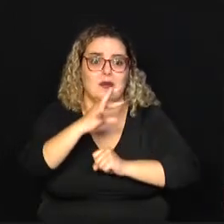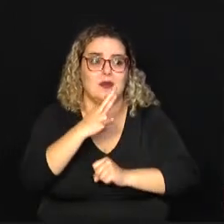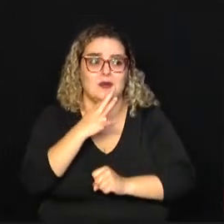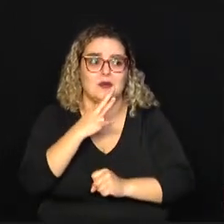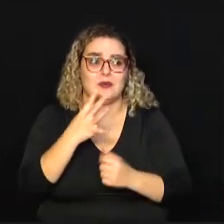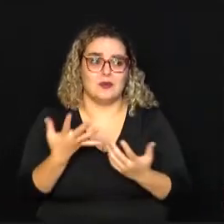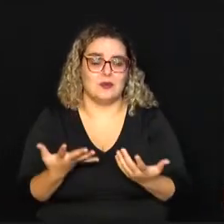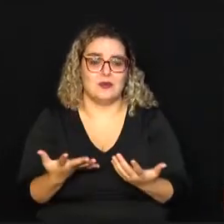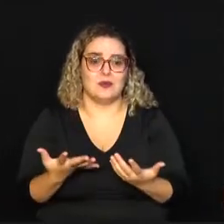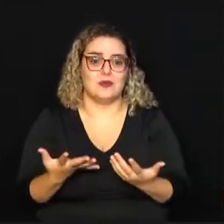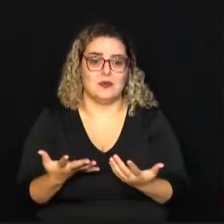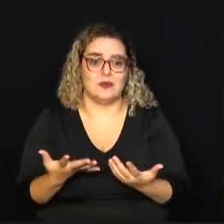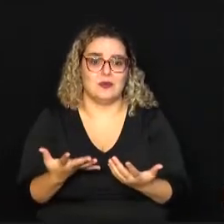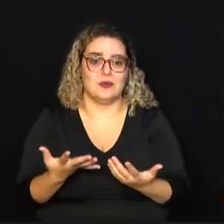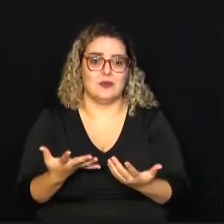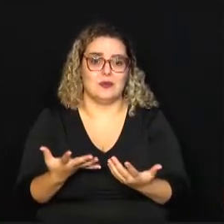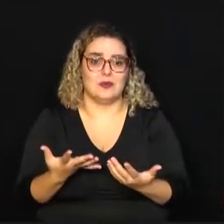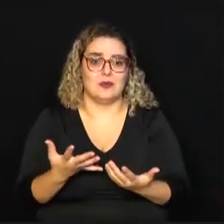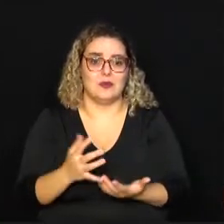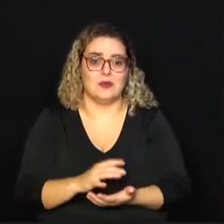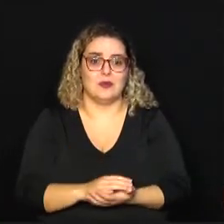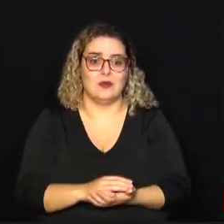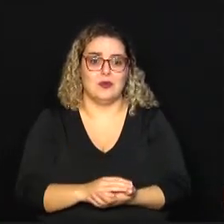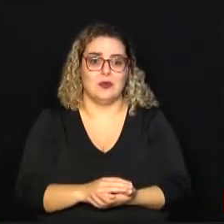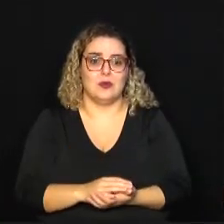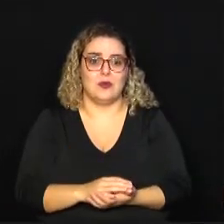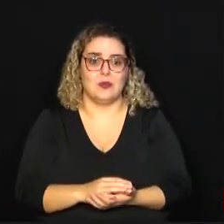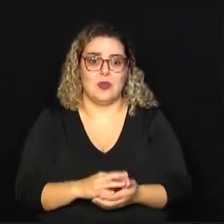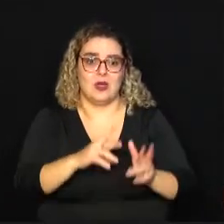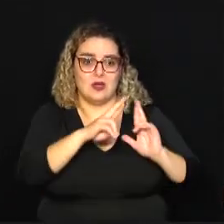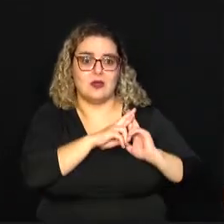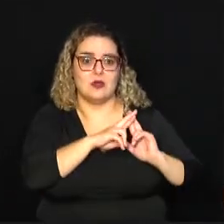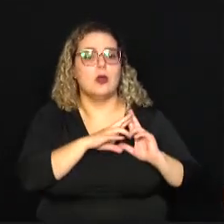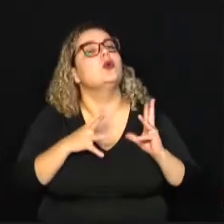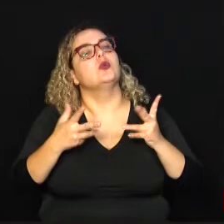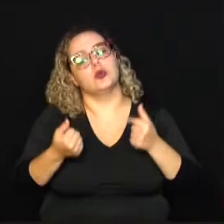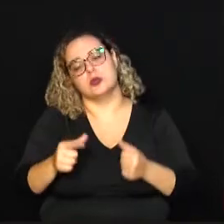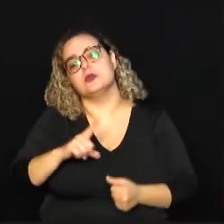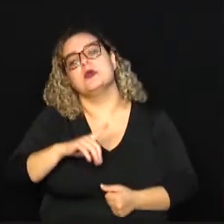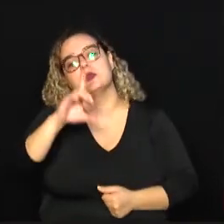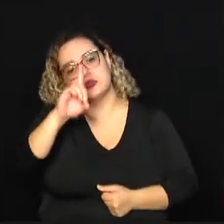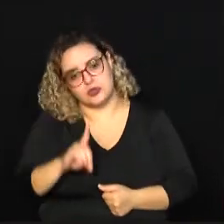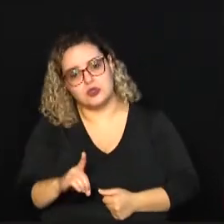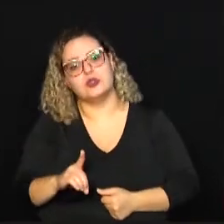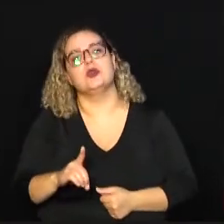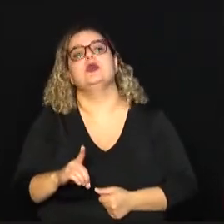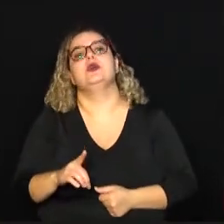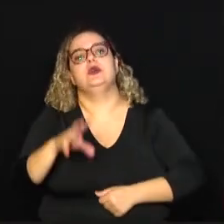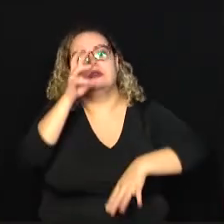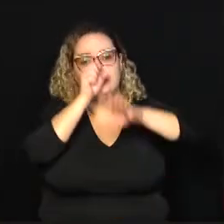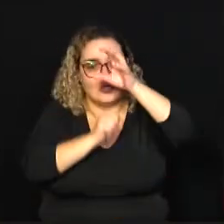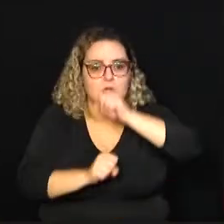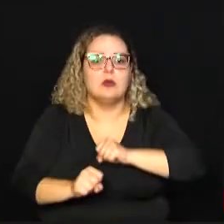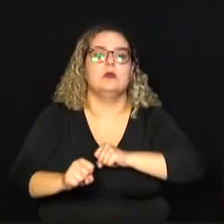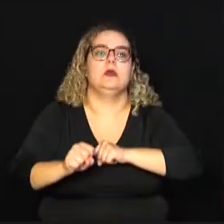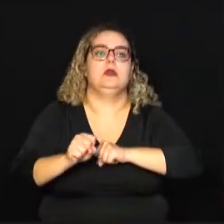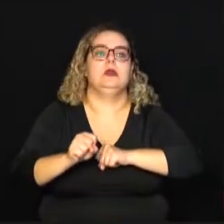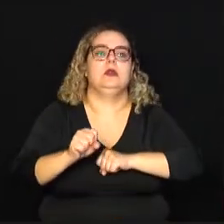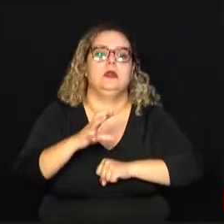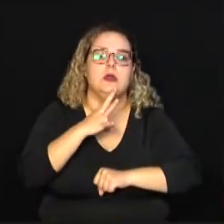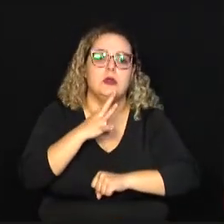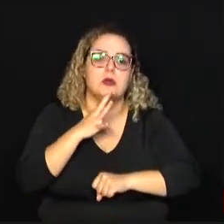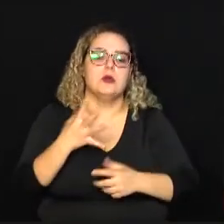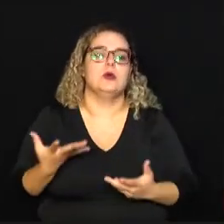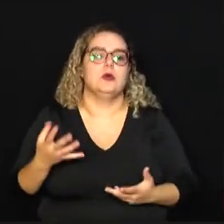com um cargo tão importante. As pessoas têm direito de aprender, conhecer, mas para isso existe estágio, existe faculdade,